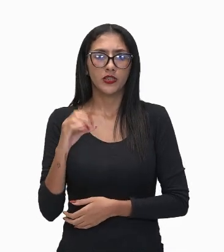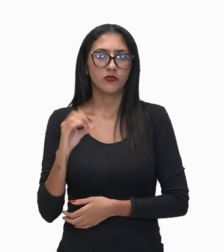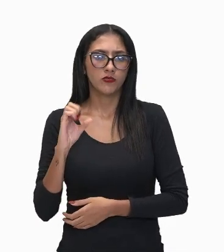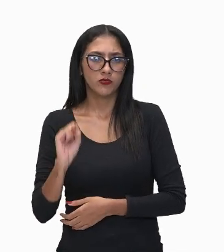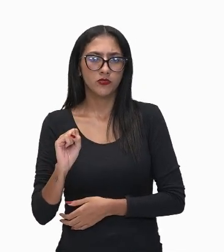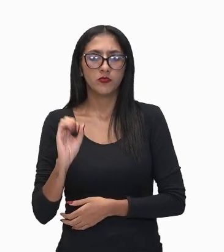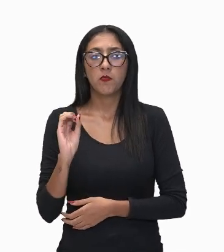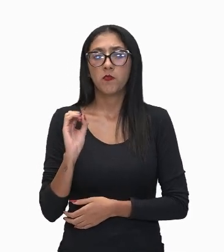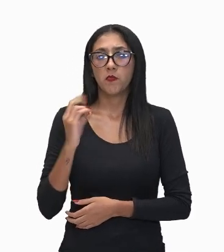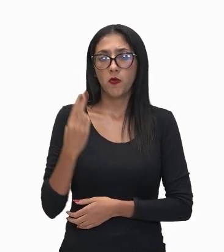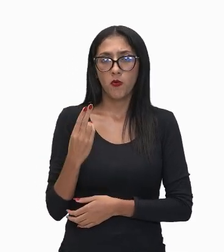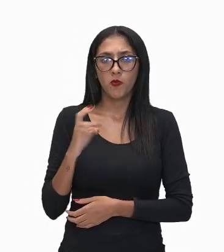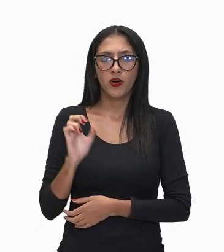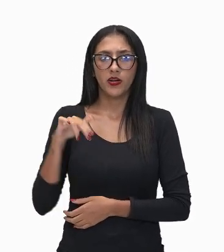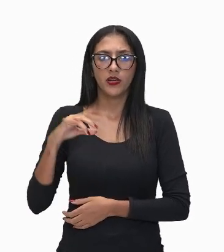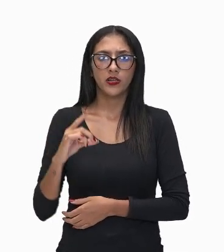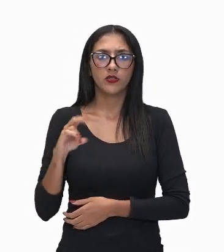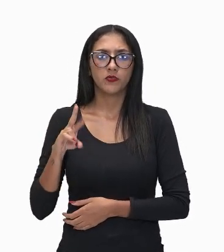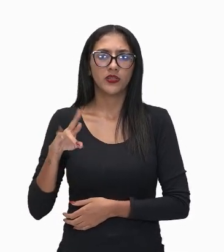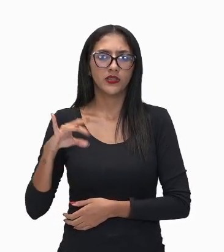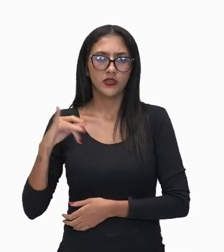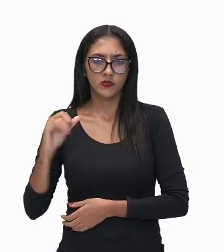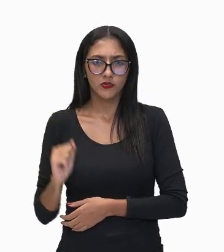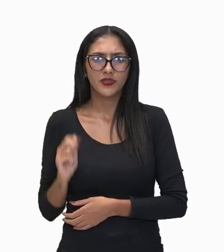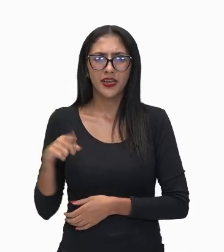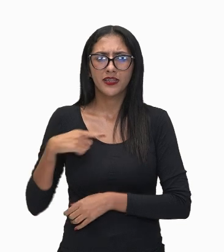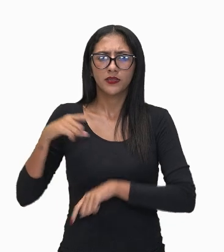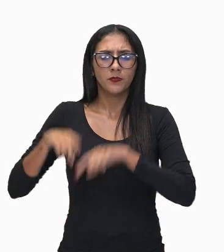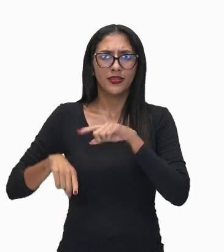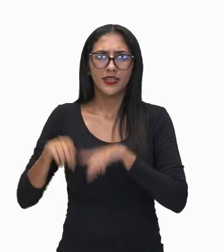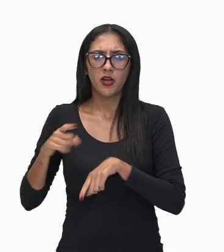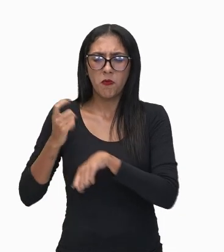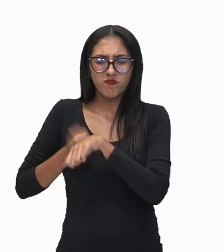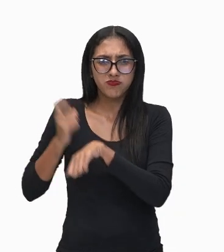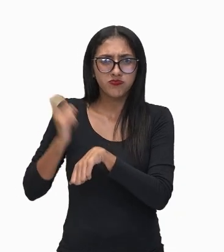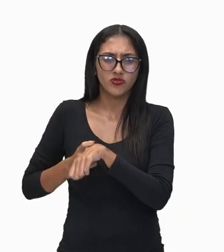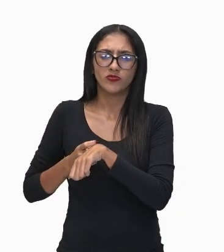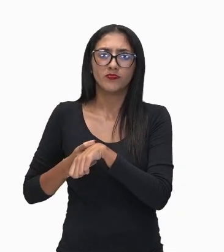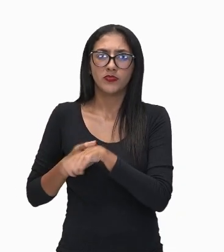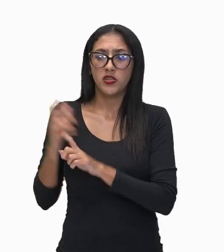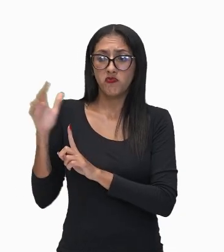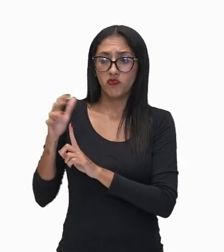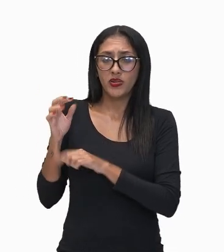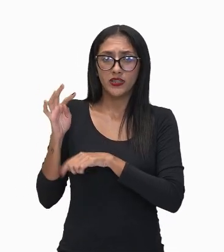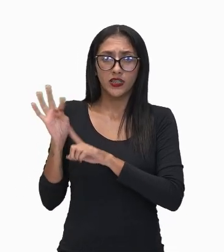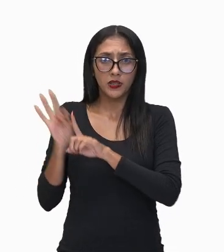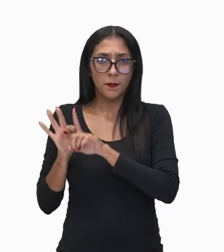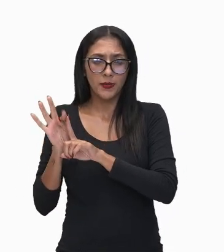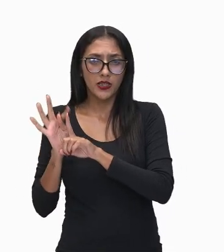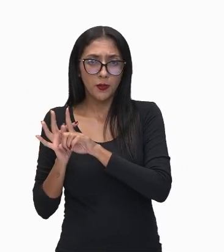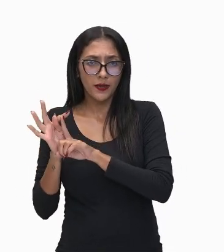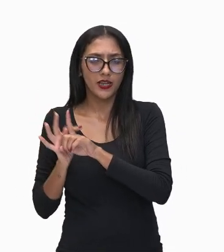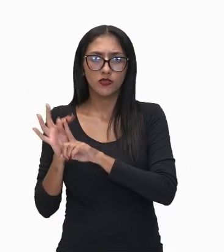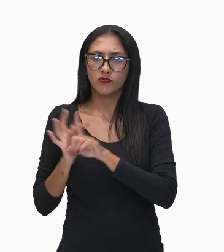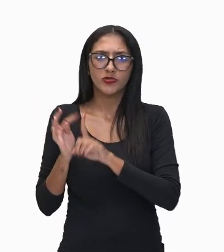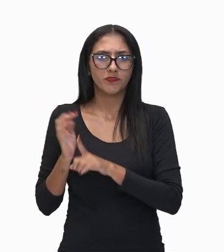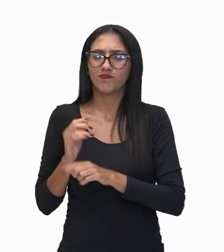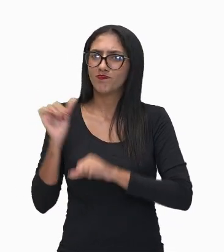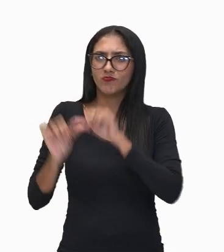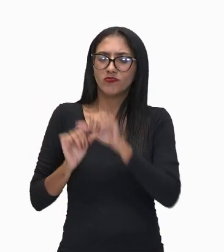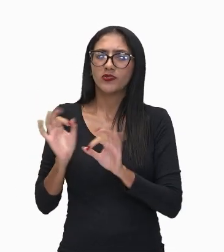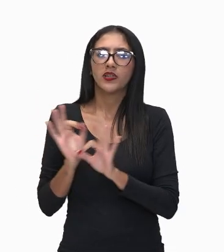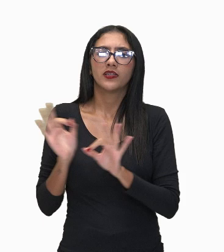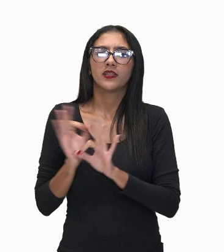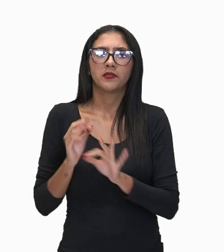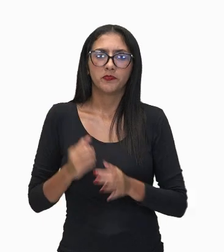termofixos, são plásticos cuja rigidez não se altera com a temperatura, tá? Em determinadas temperaturas,